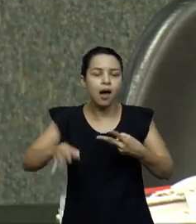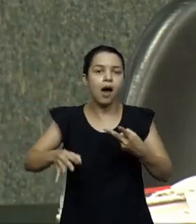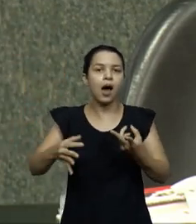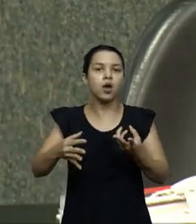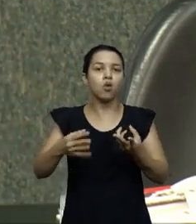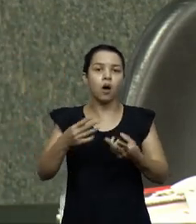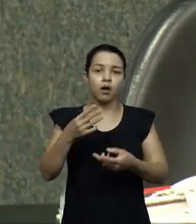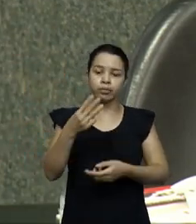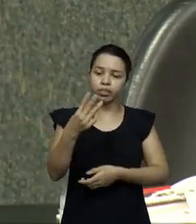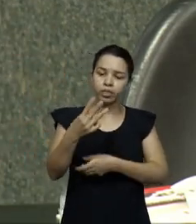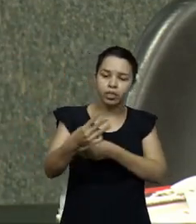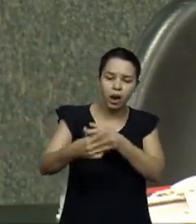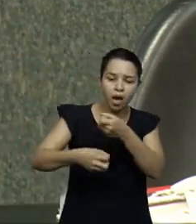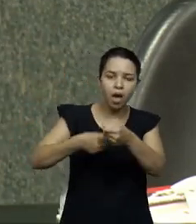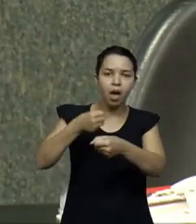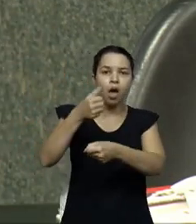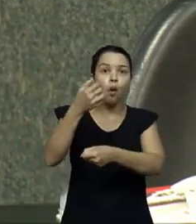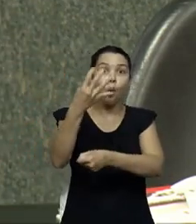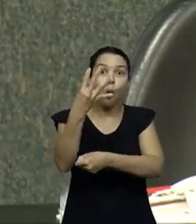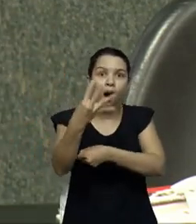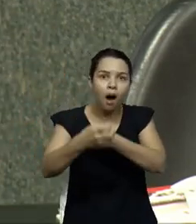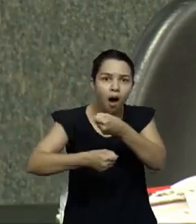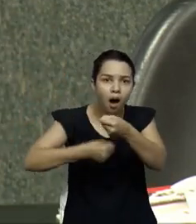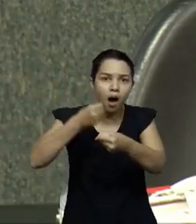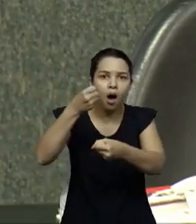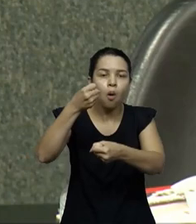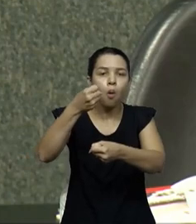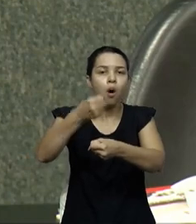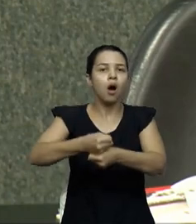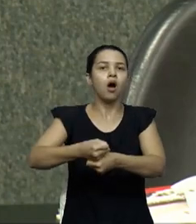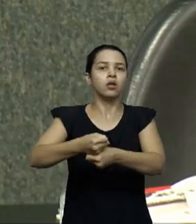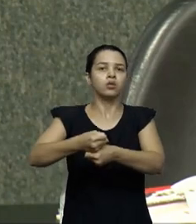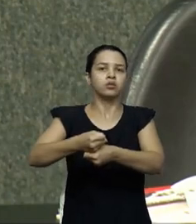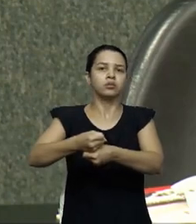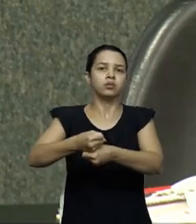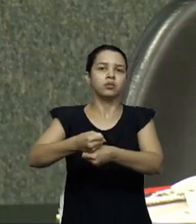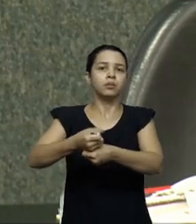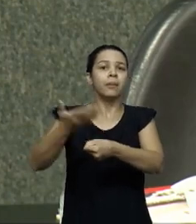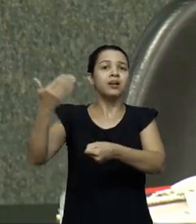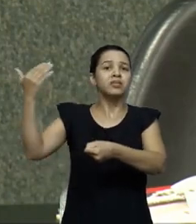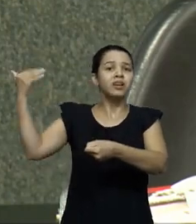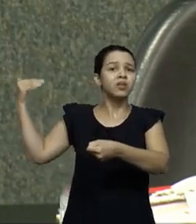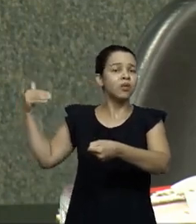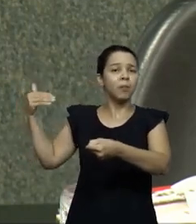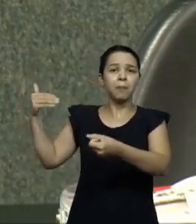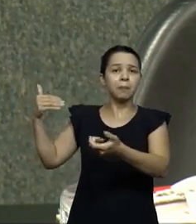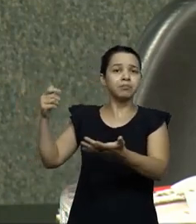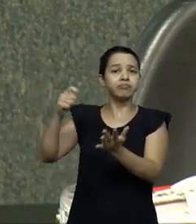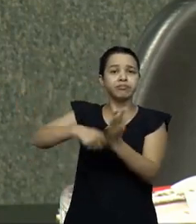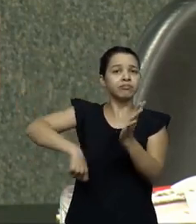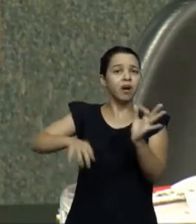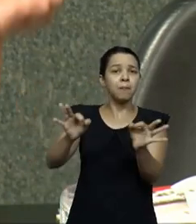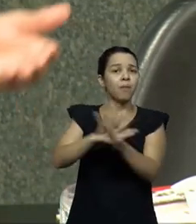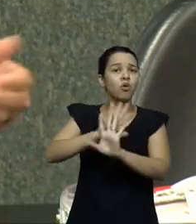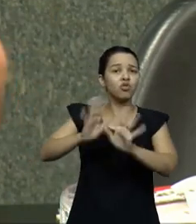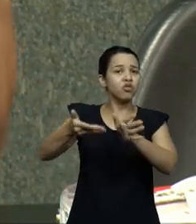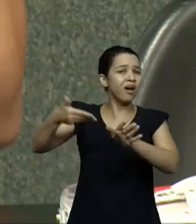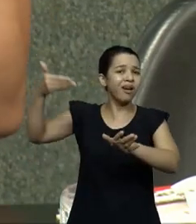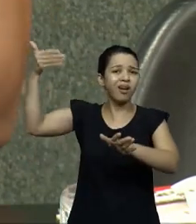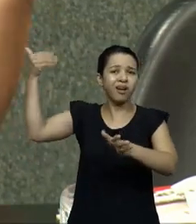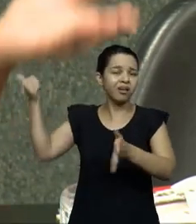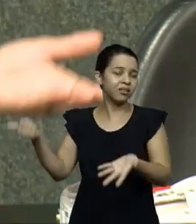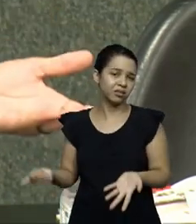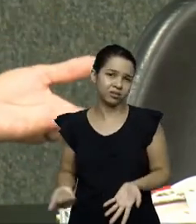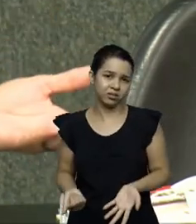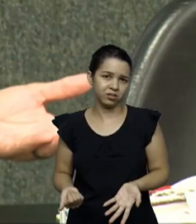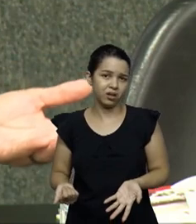23 anos quatro anos para ter resultado do processo que já encerrou e então me atende os processos que já encerrou